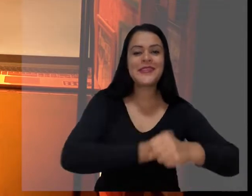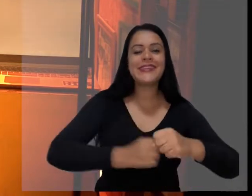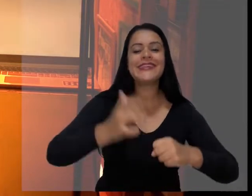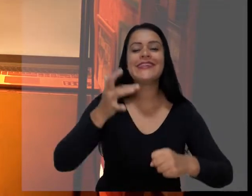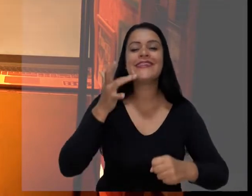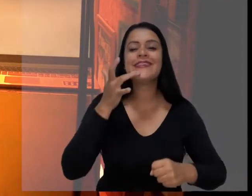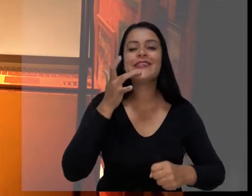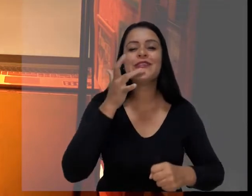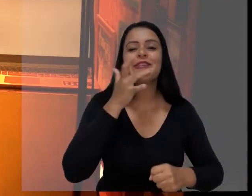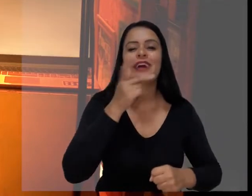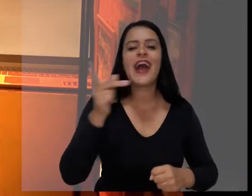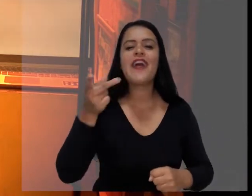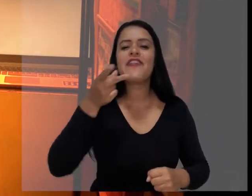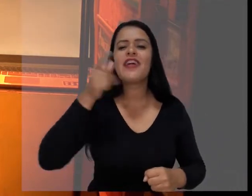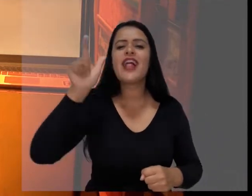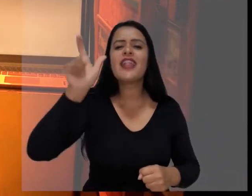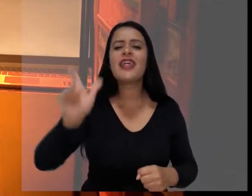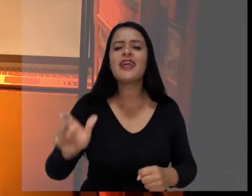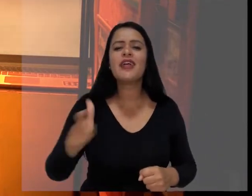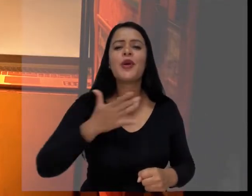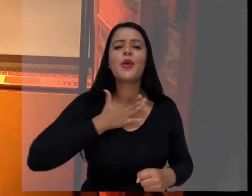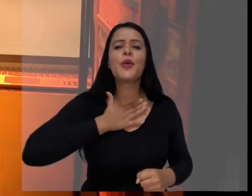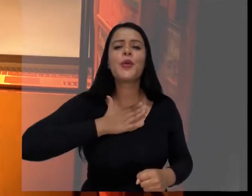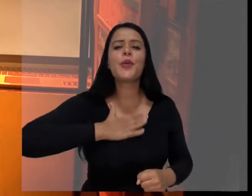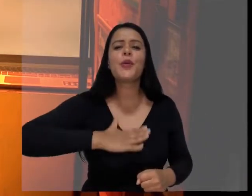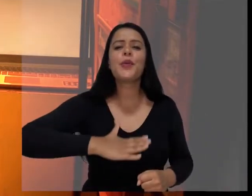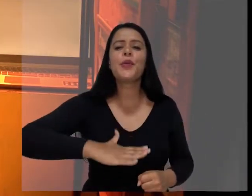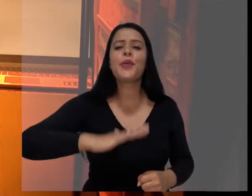gostosa, sempre falava suave.